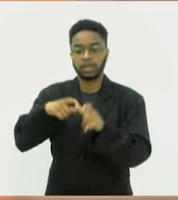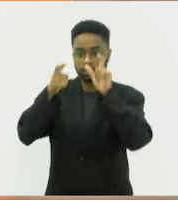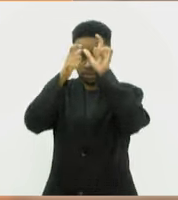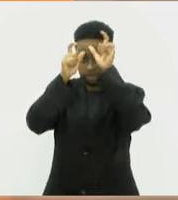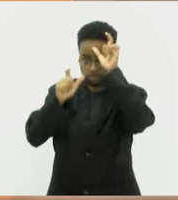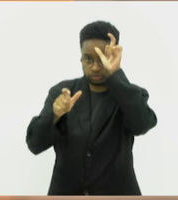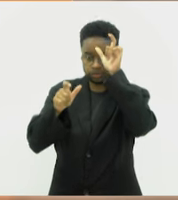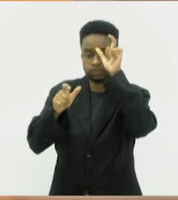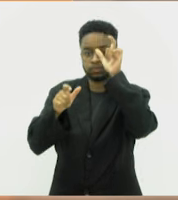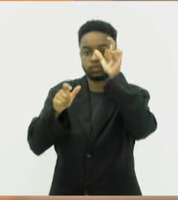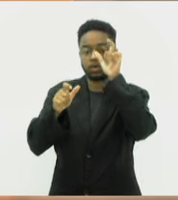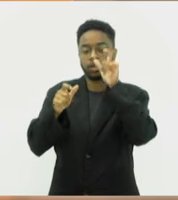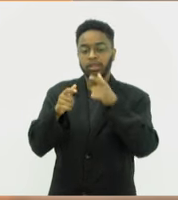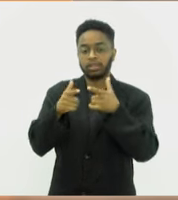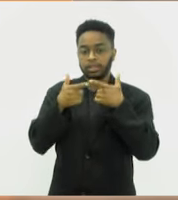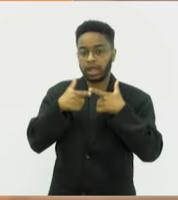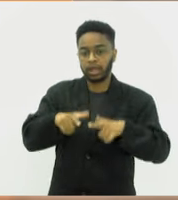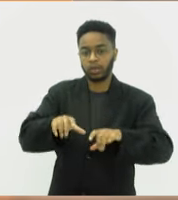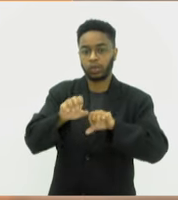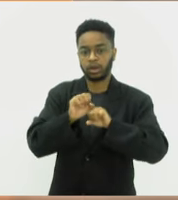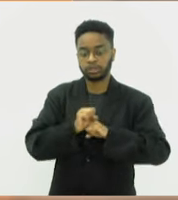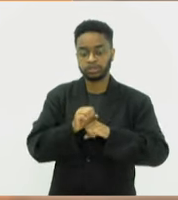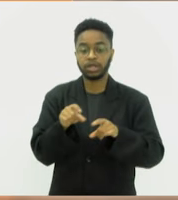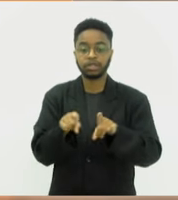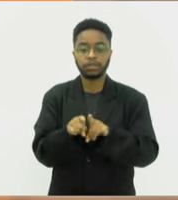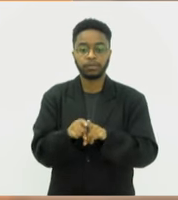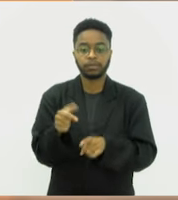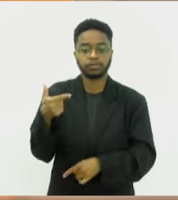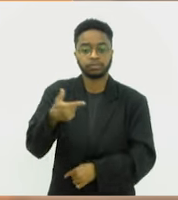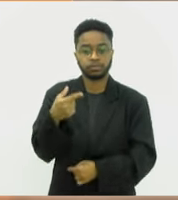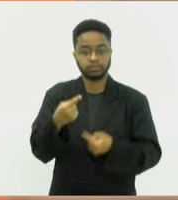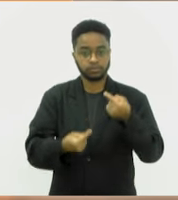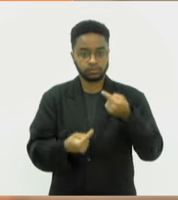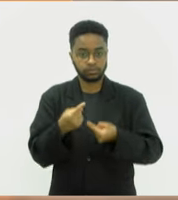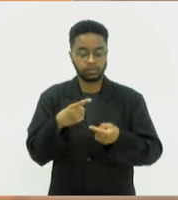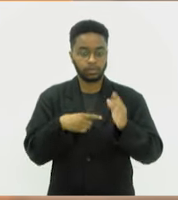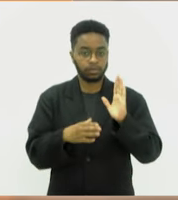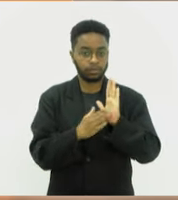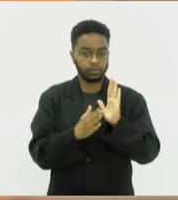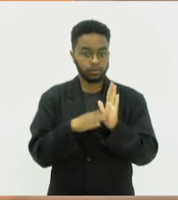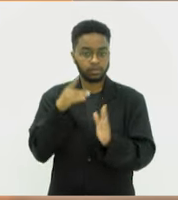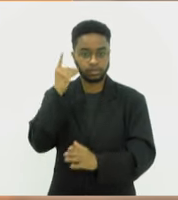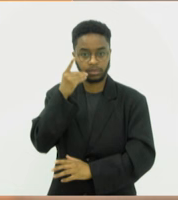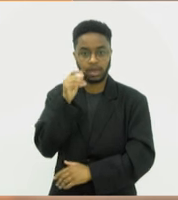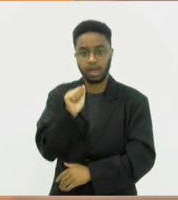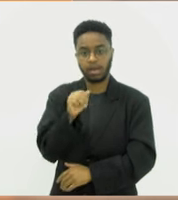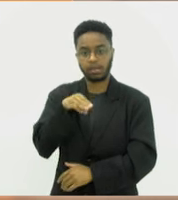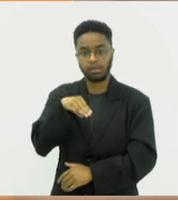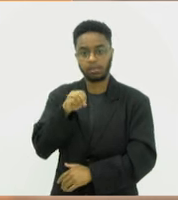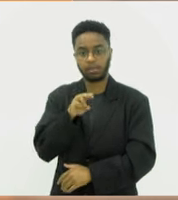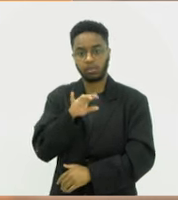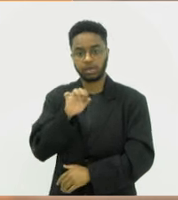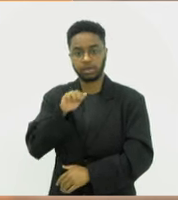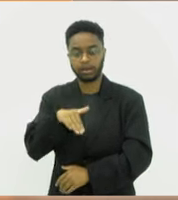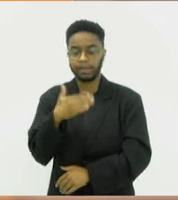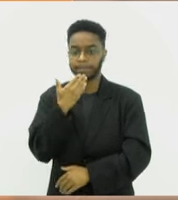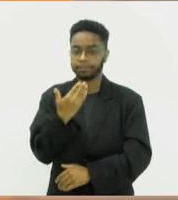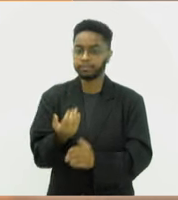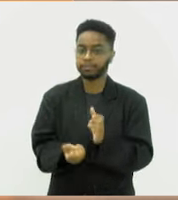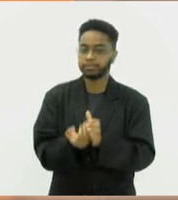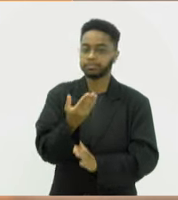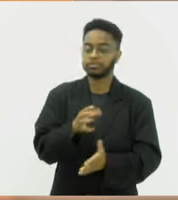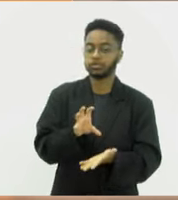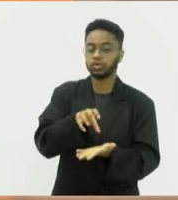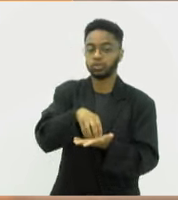da linguagem. Também em segunda discussão, uma proposta do deputado Rodrigo Amorim, que pede a criação do núcleo